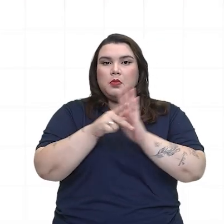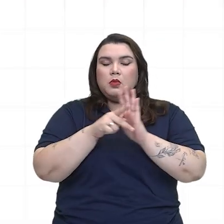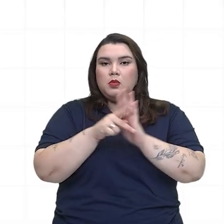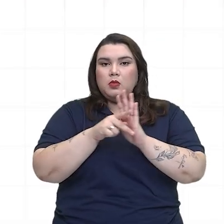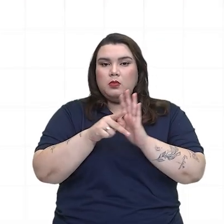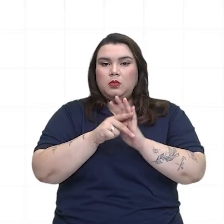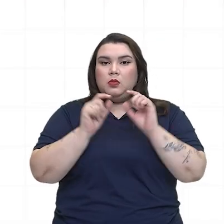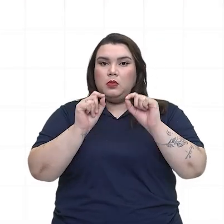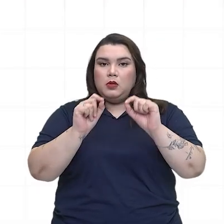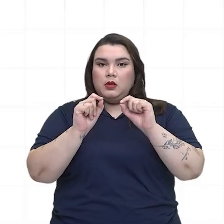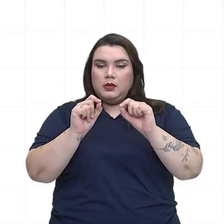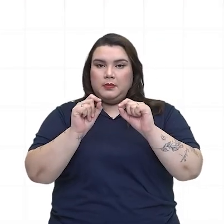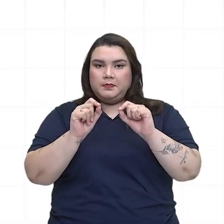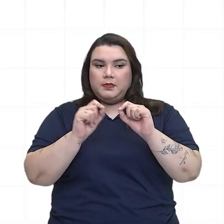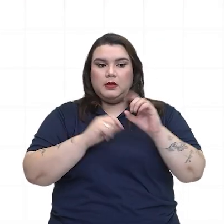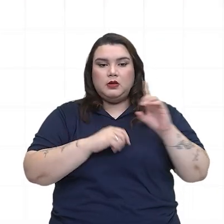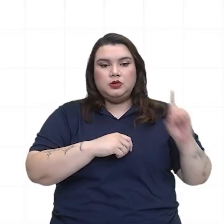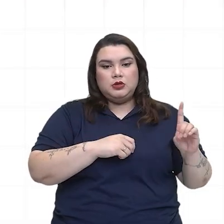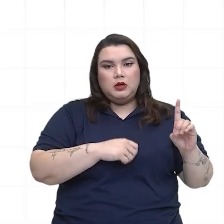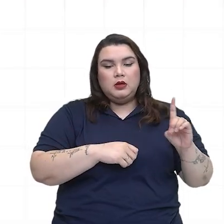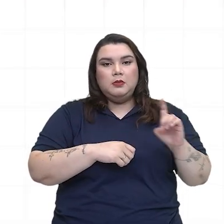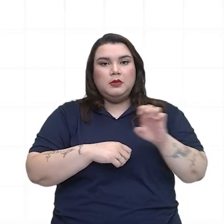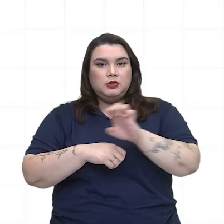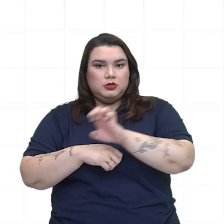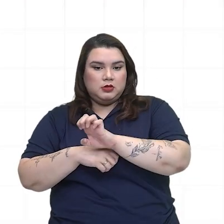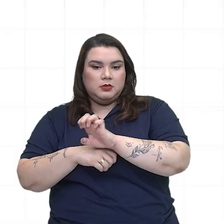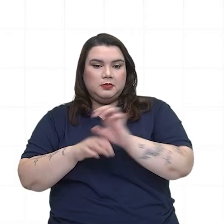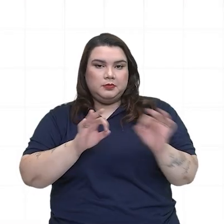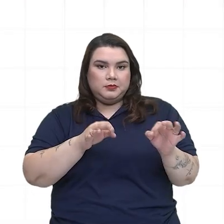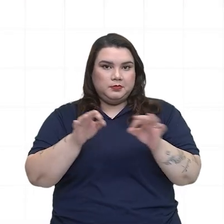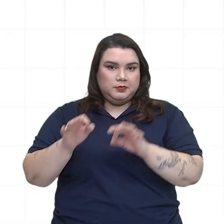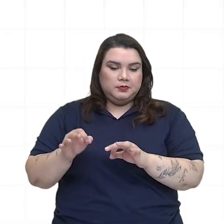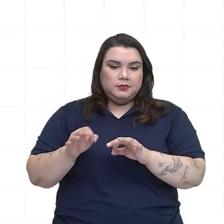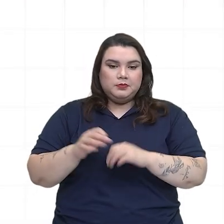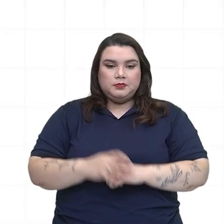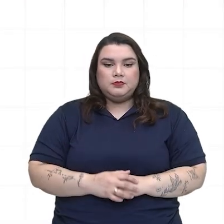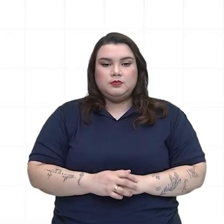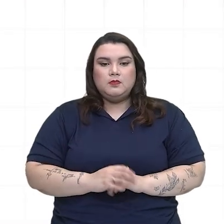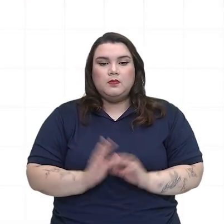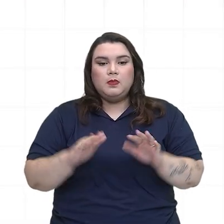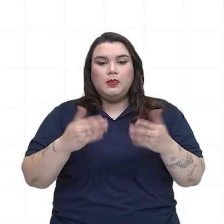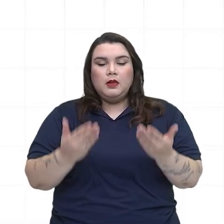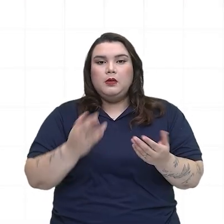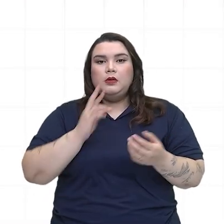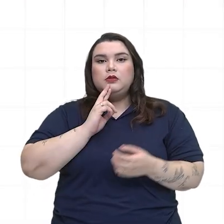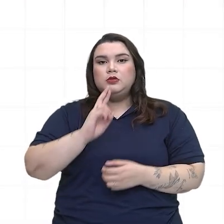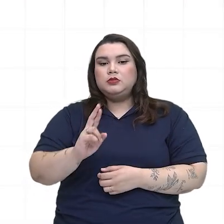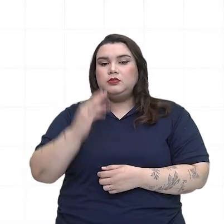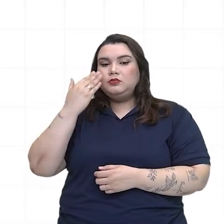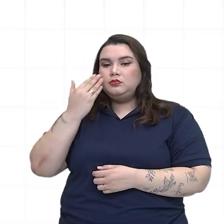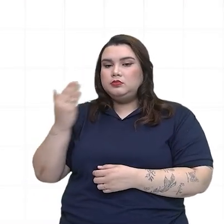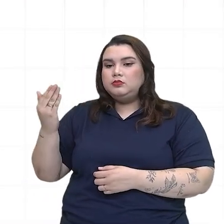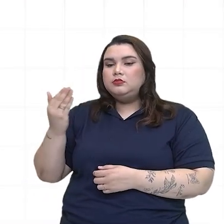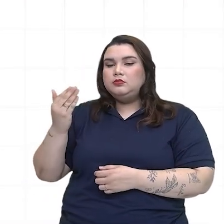1, 2, 3. Então, o resultado dessa divisão é